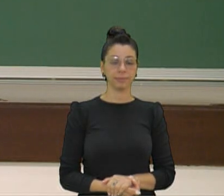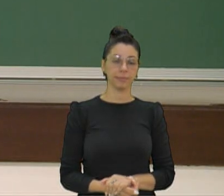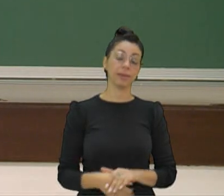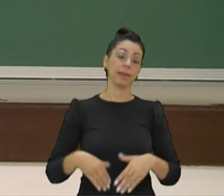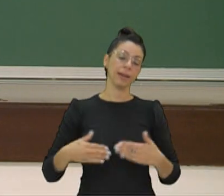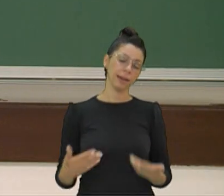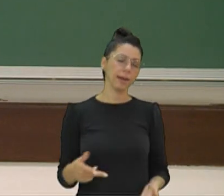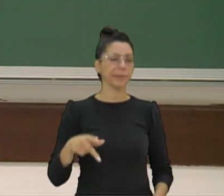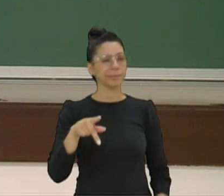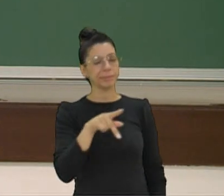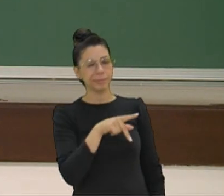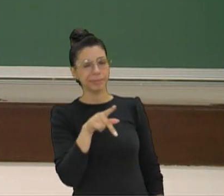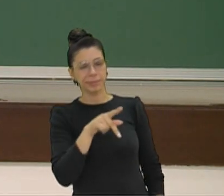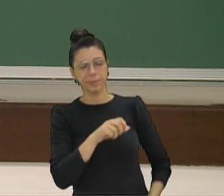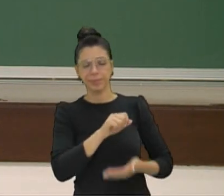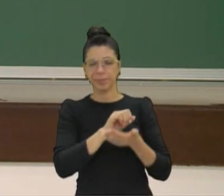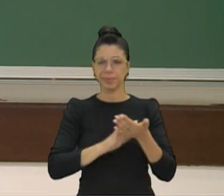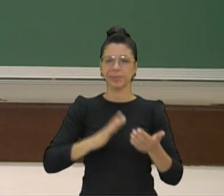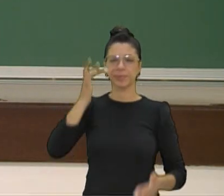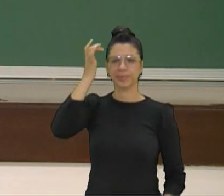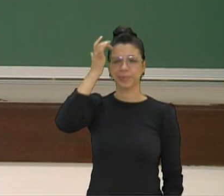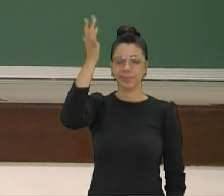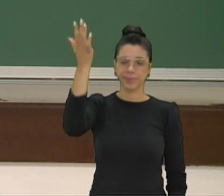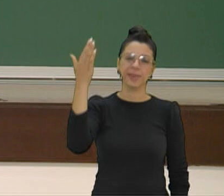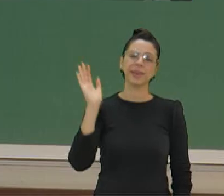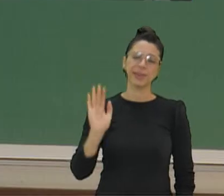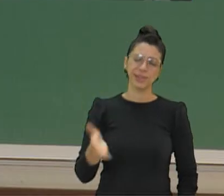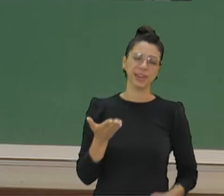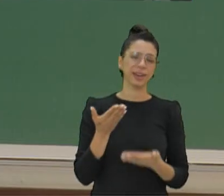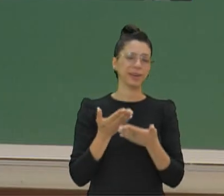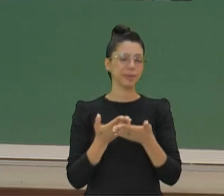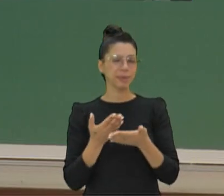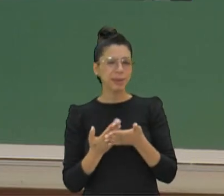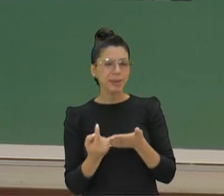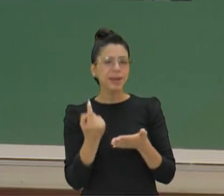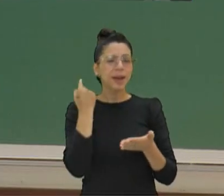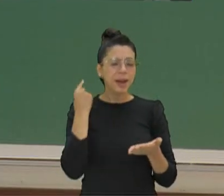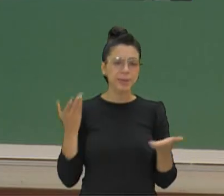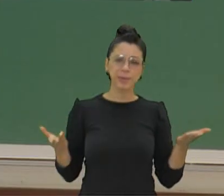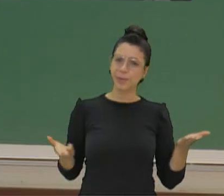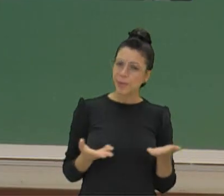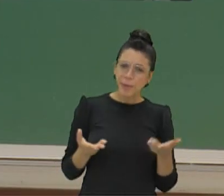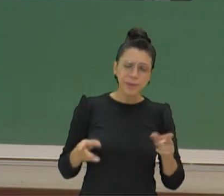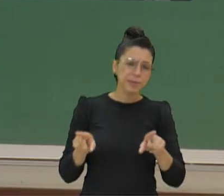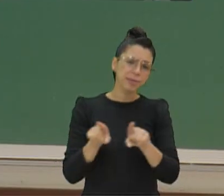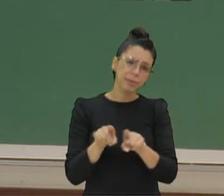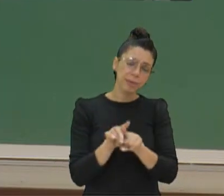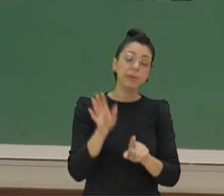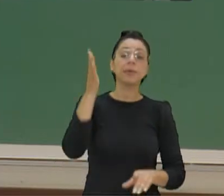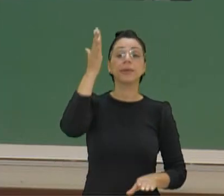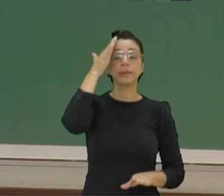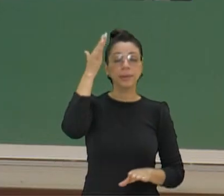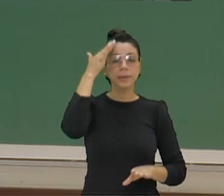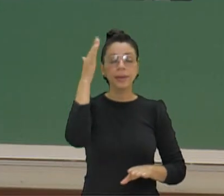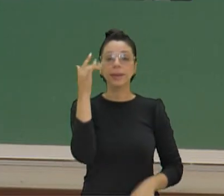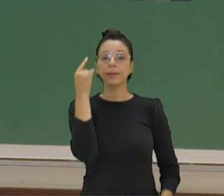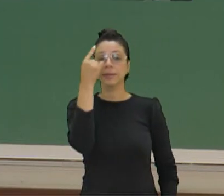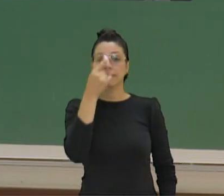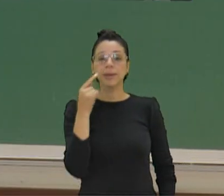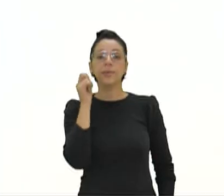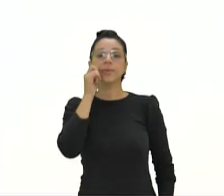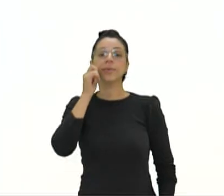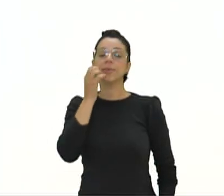Ah, Fabiana, esse exercício era fácil. Você comentou na aula passada, comentou hoje, e eu já sei que a parte colorida do nosso olho